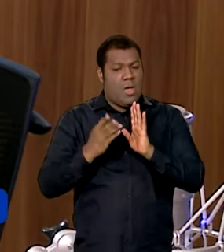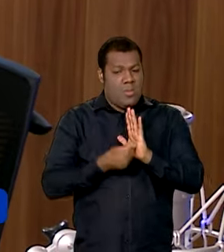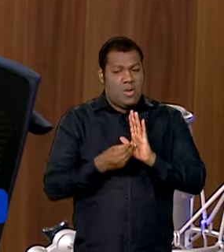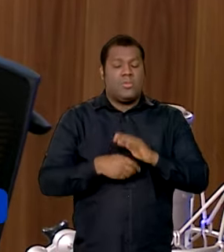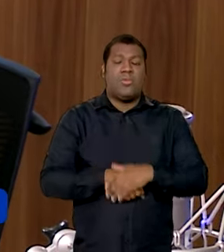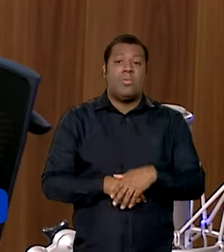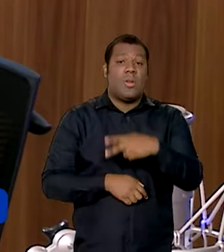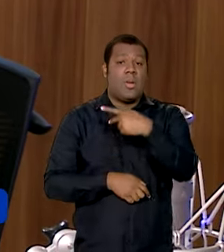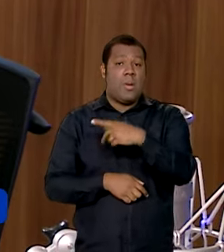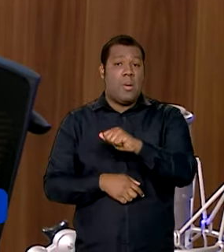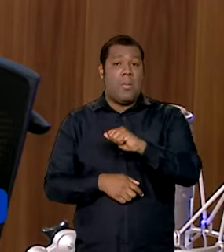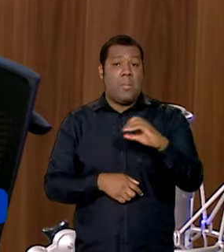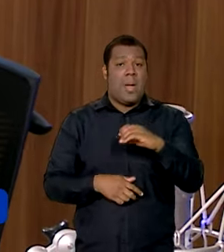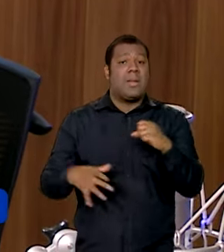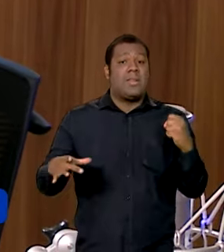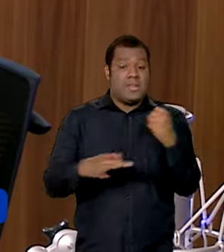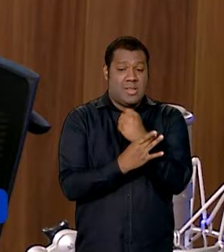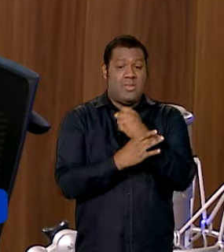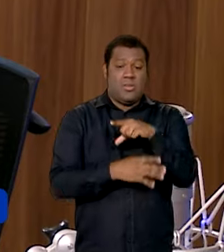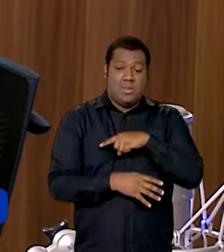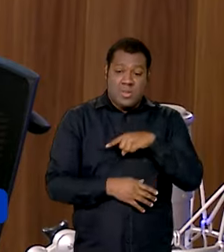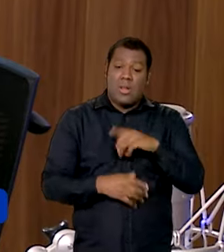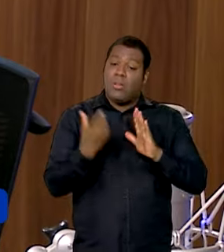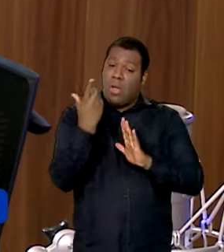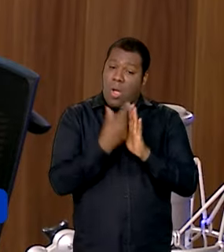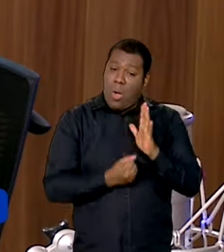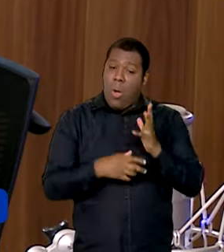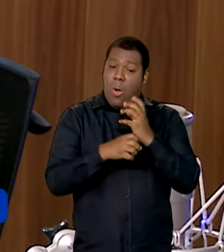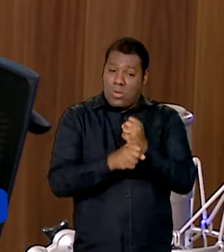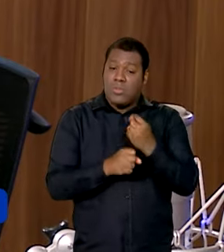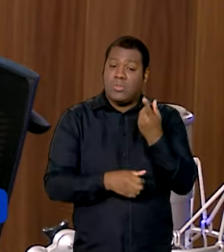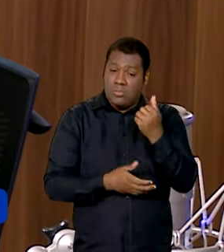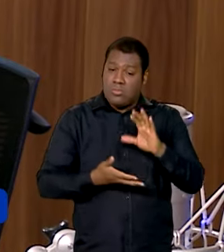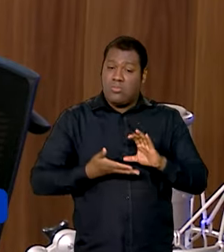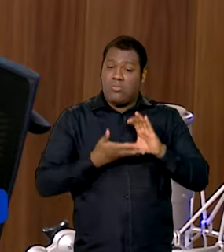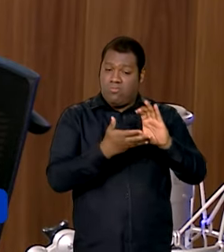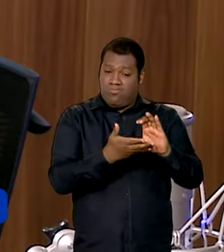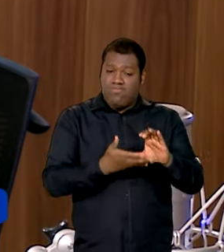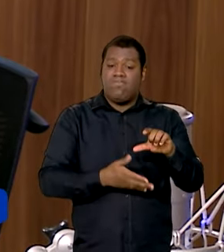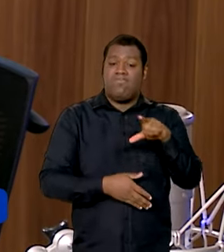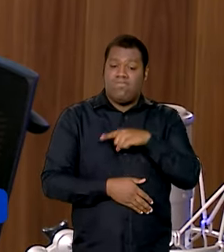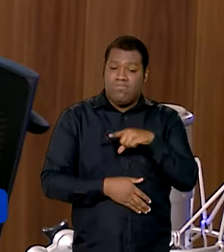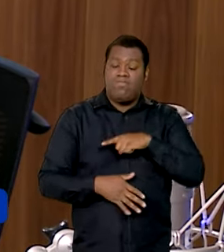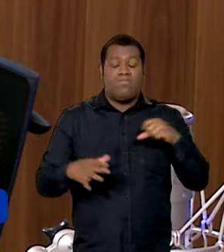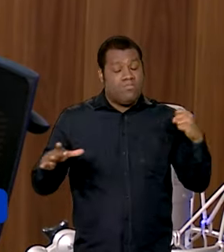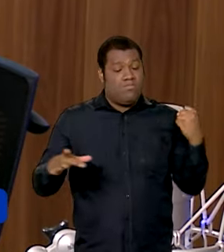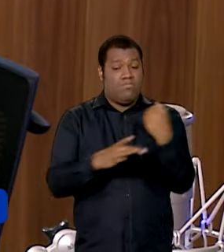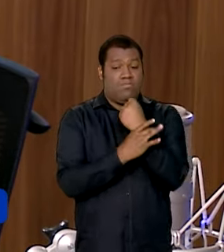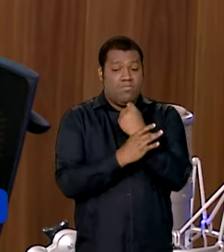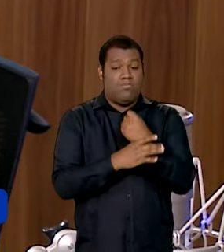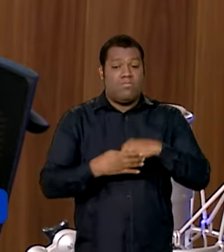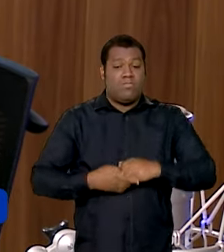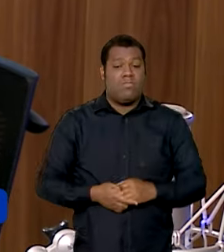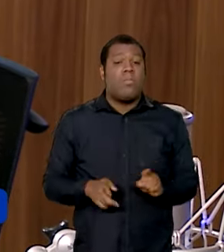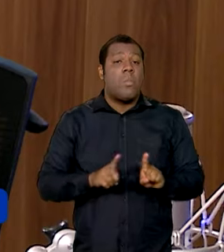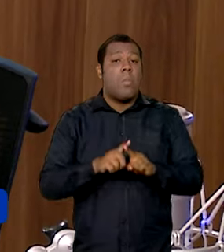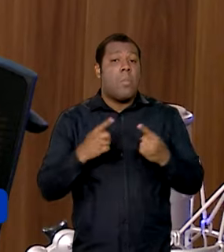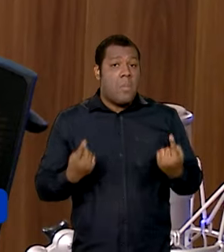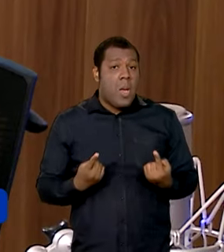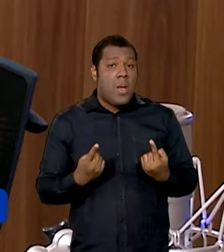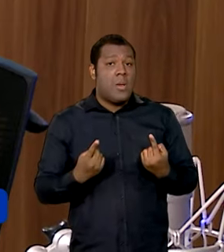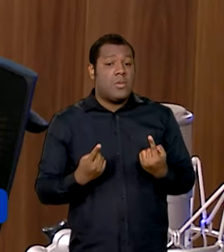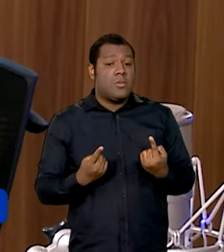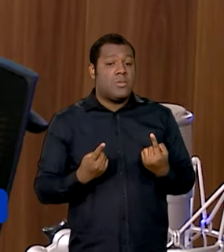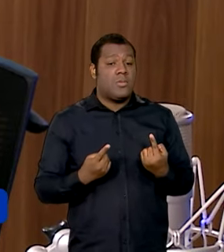no pack não se discute mais questão de orçamento se há recursos garantidos aí o que a gente trabalha as partes